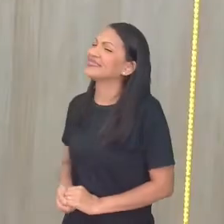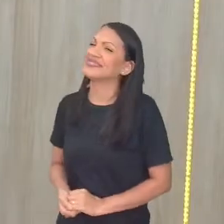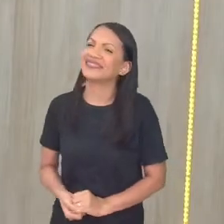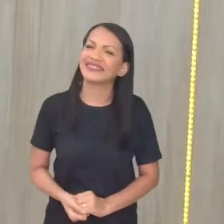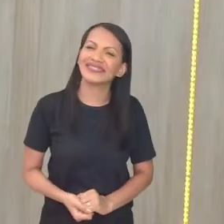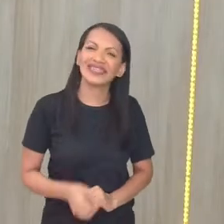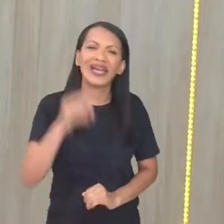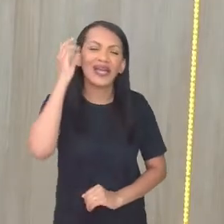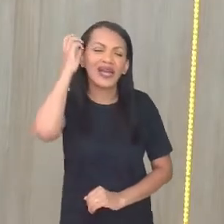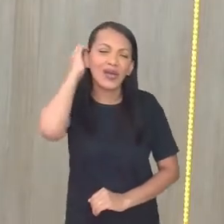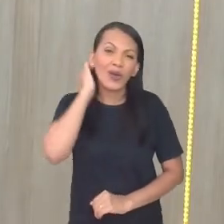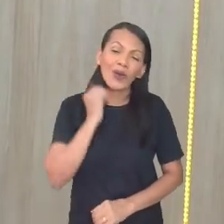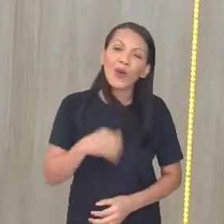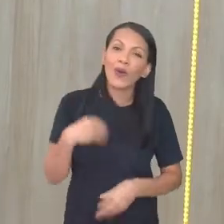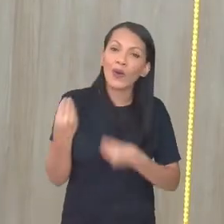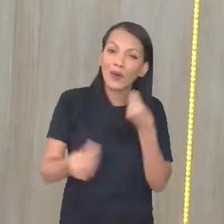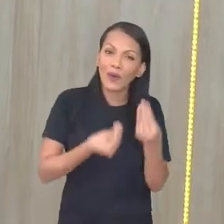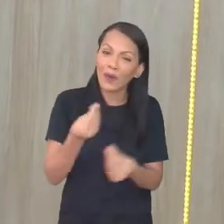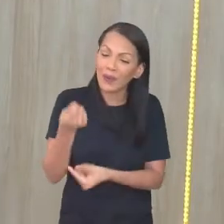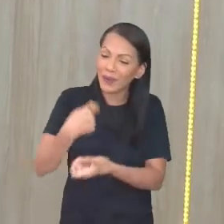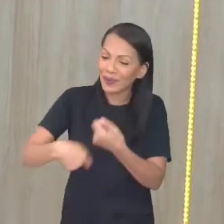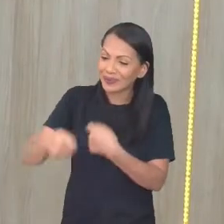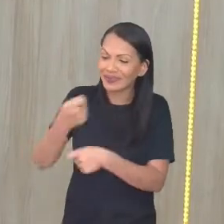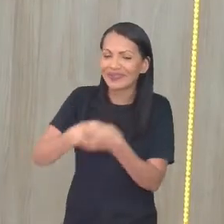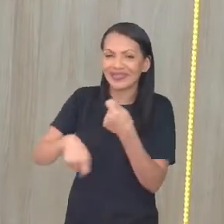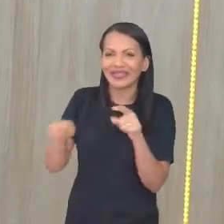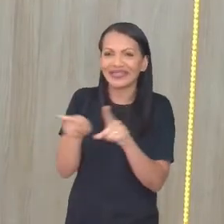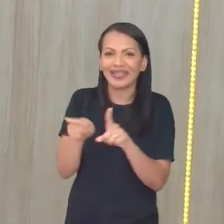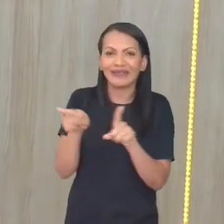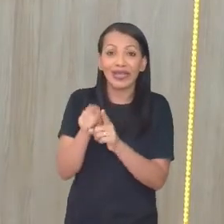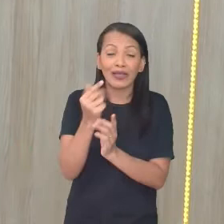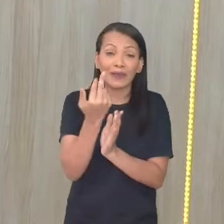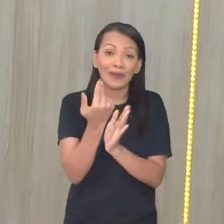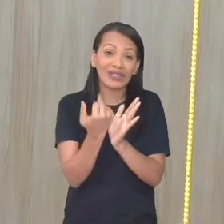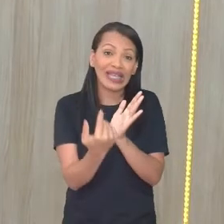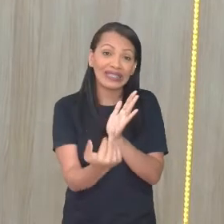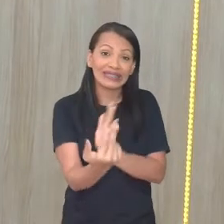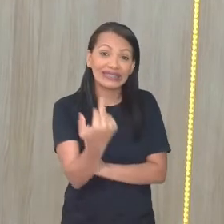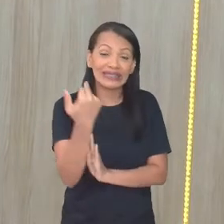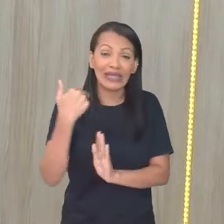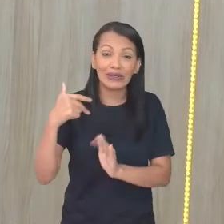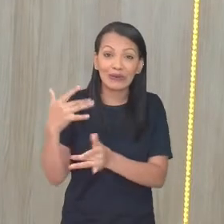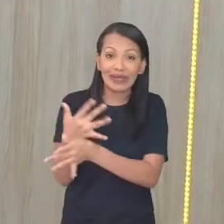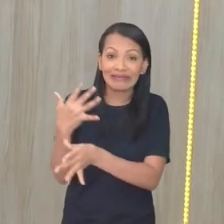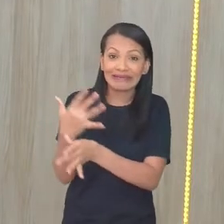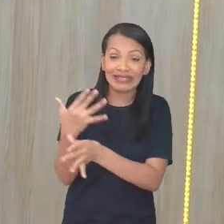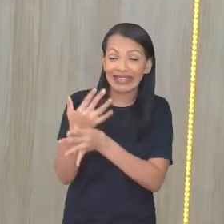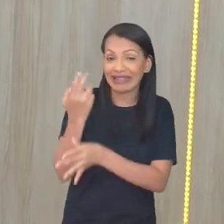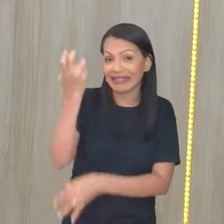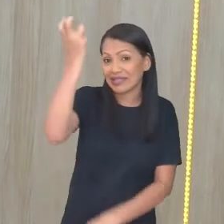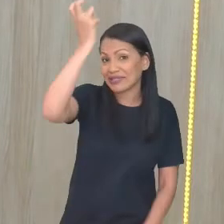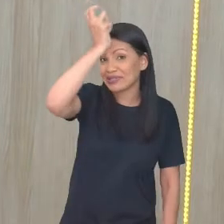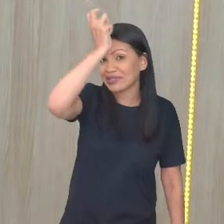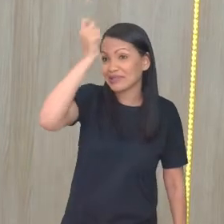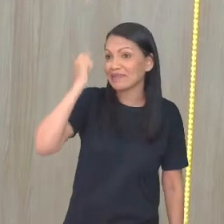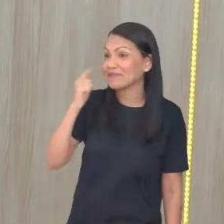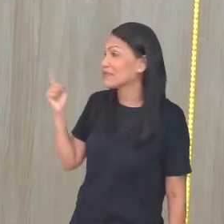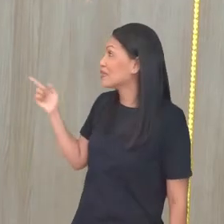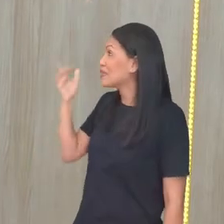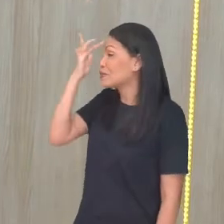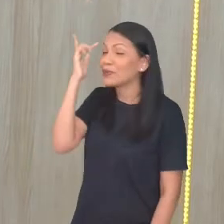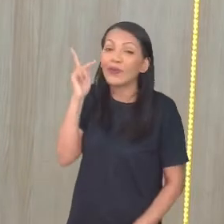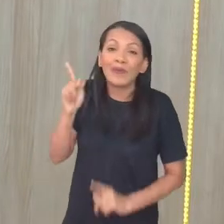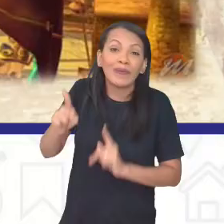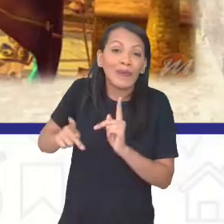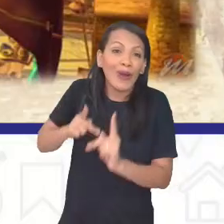atividade comercial. Veja aqui um desenho, né, de uma cidade egípcia, né, com a sua população aí,